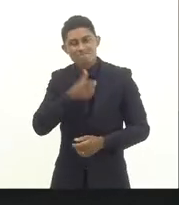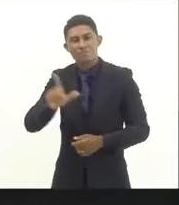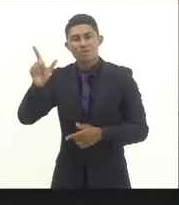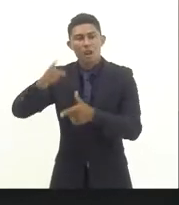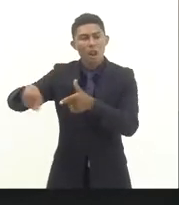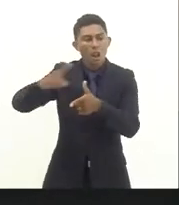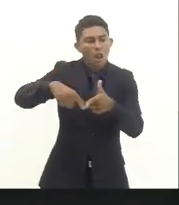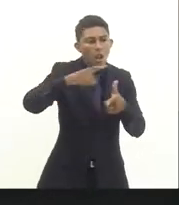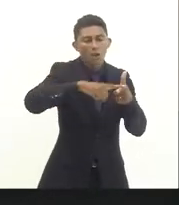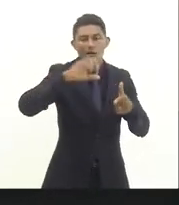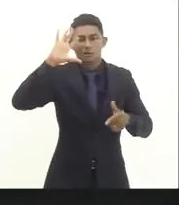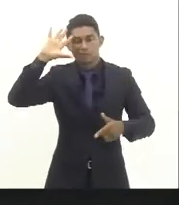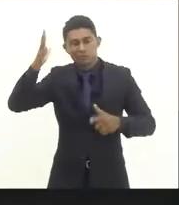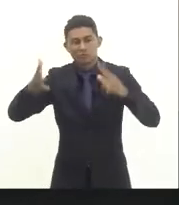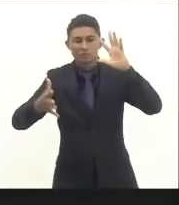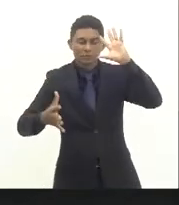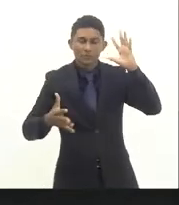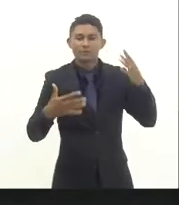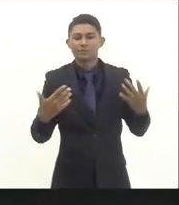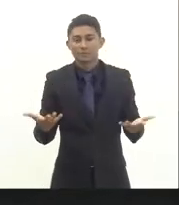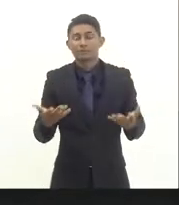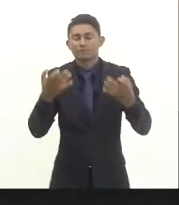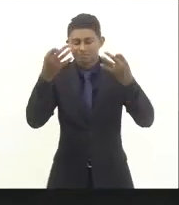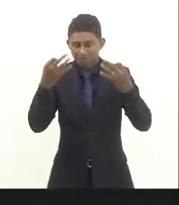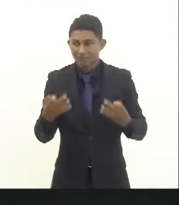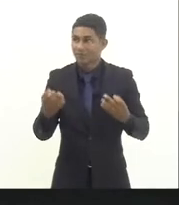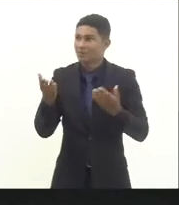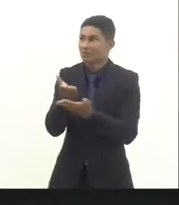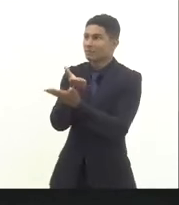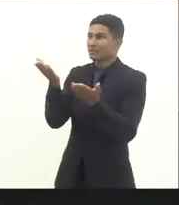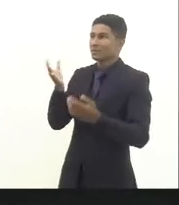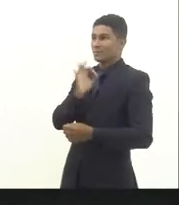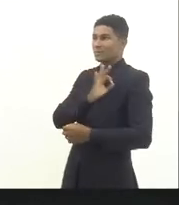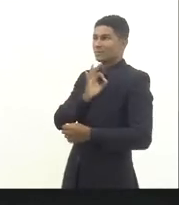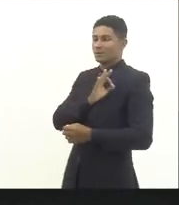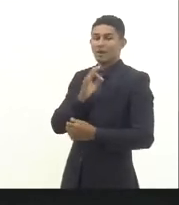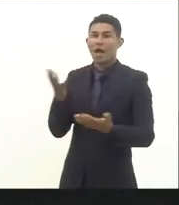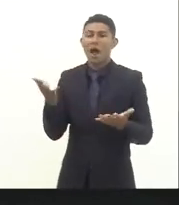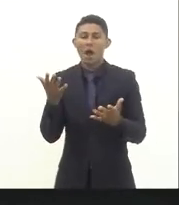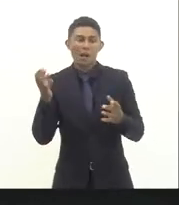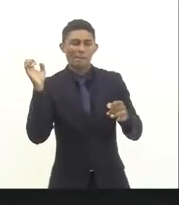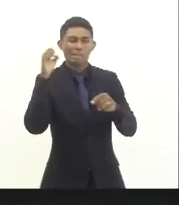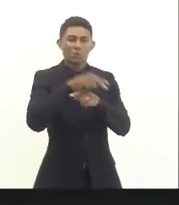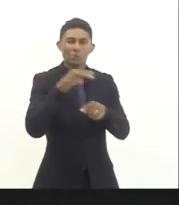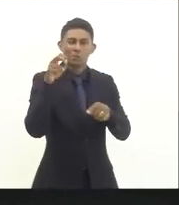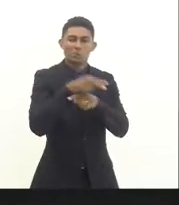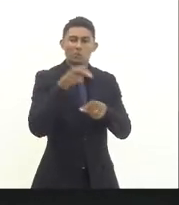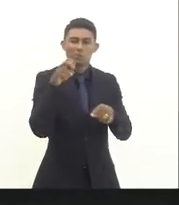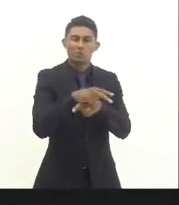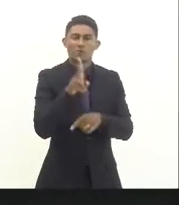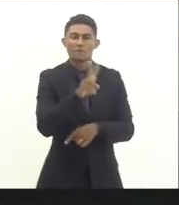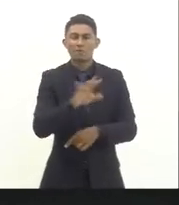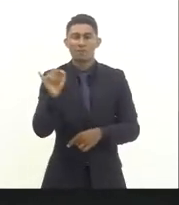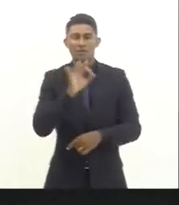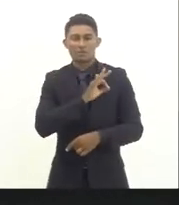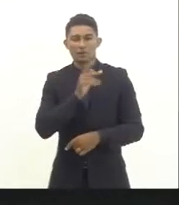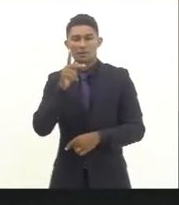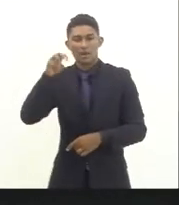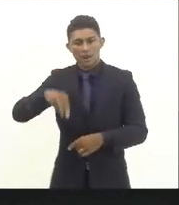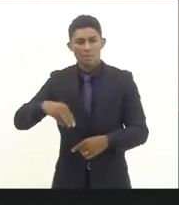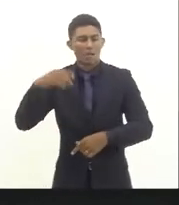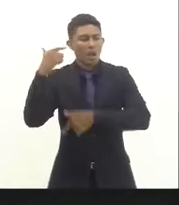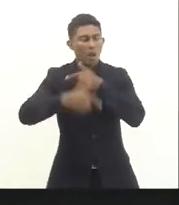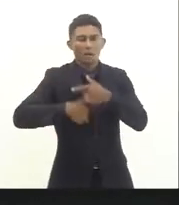e a certeza que estamos recebendo um rosa os policiais que vão honrar a polícia militar